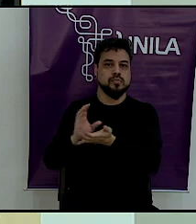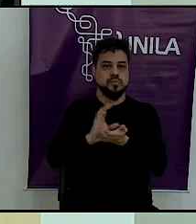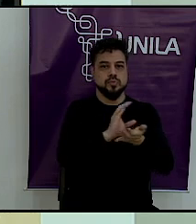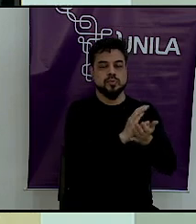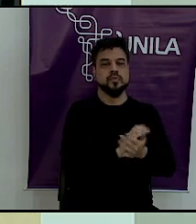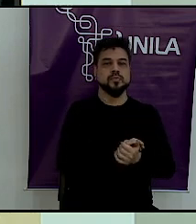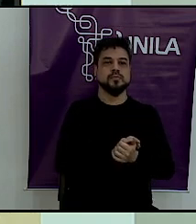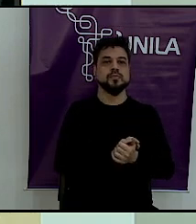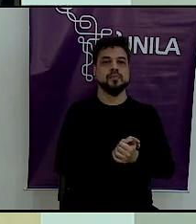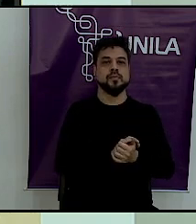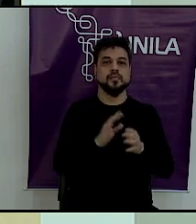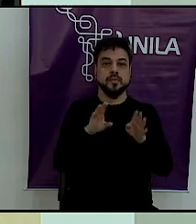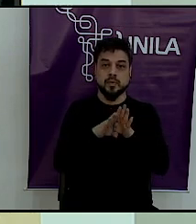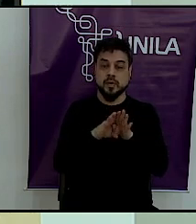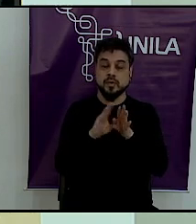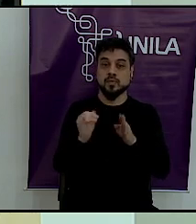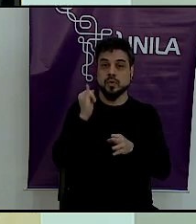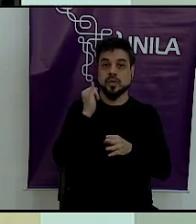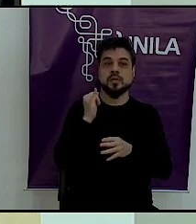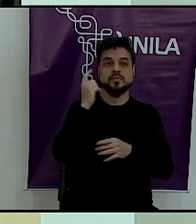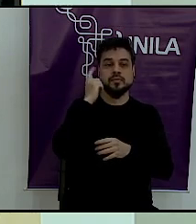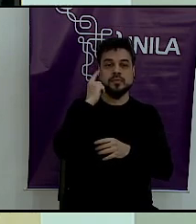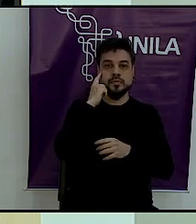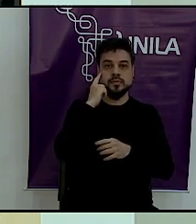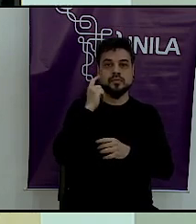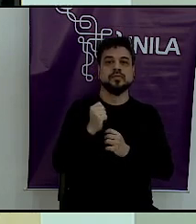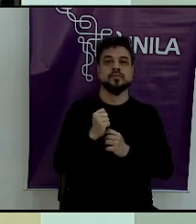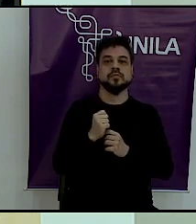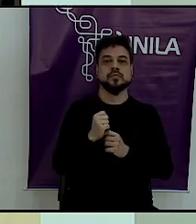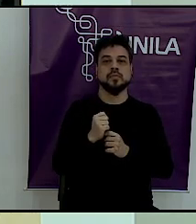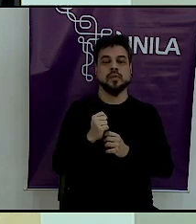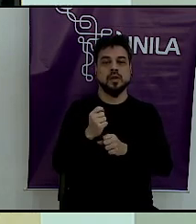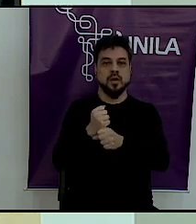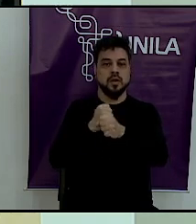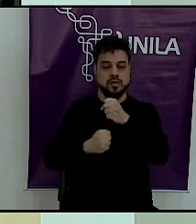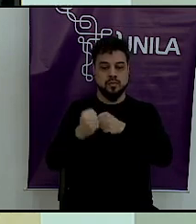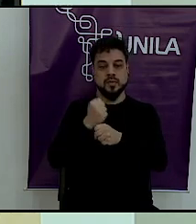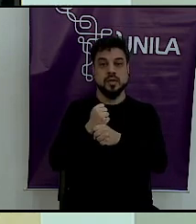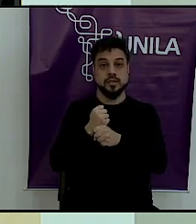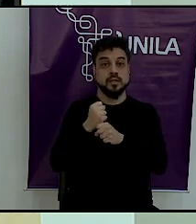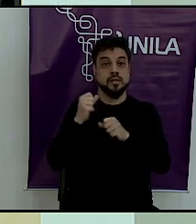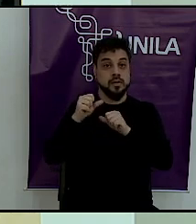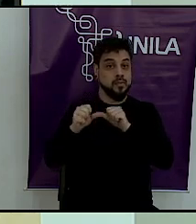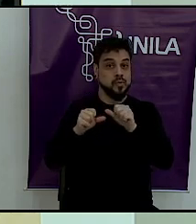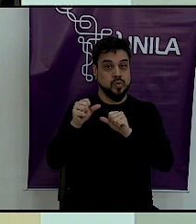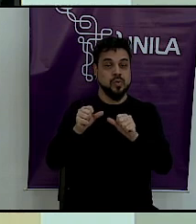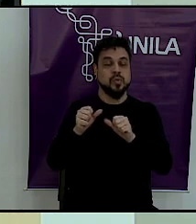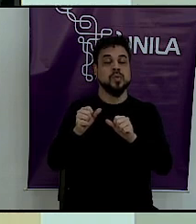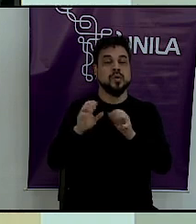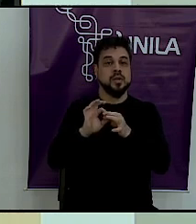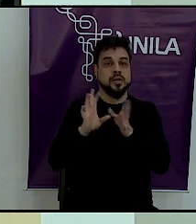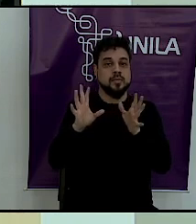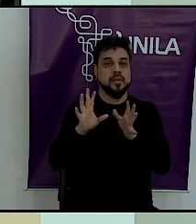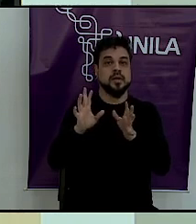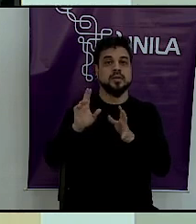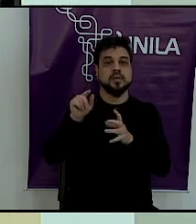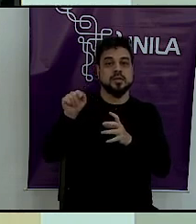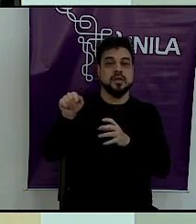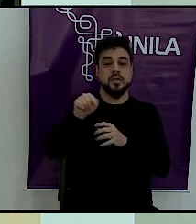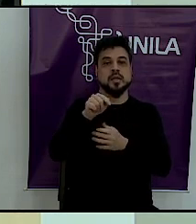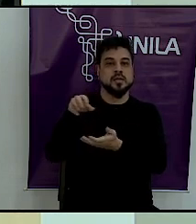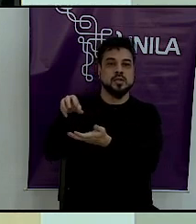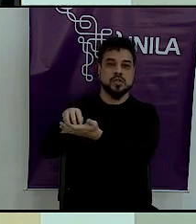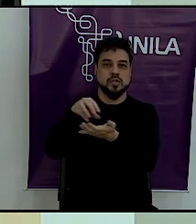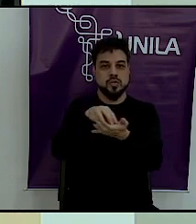também recordar, né, que no ano passado nós fizemos uma mudança permitindo que os institutos usem os